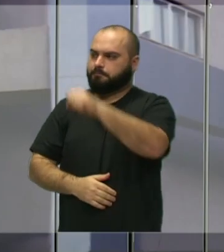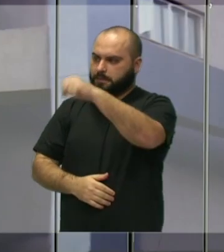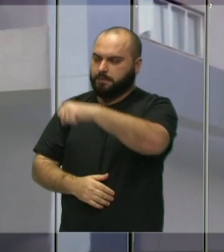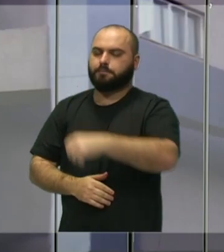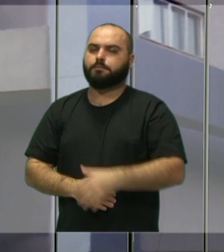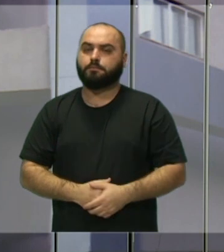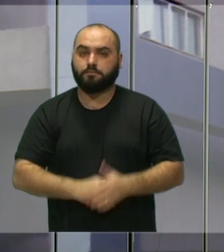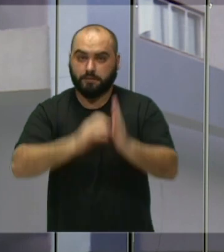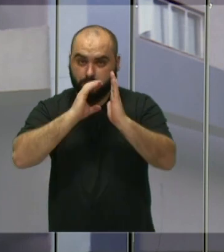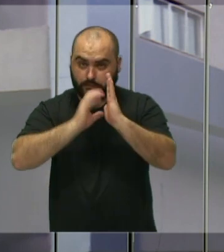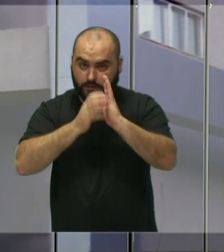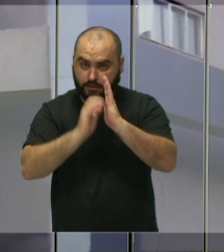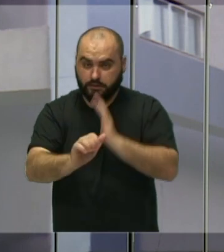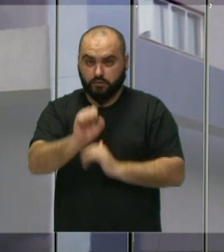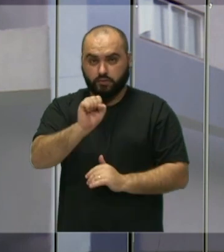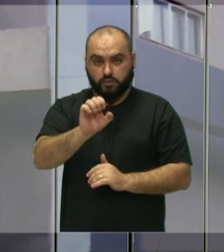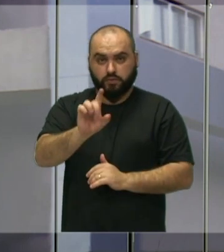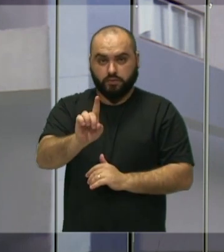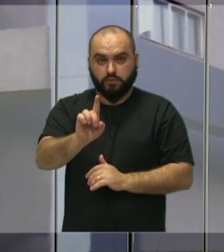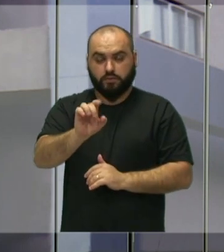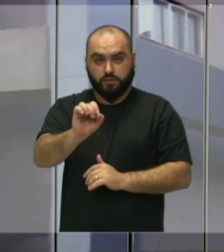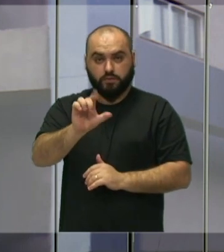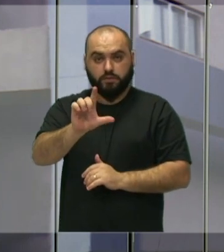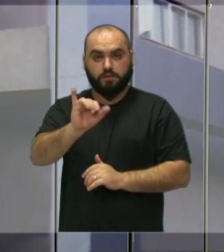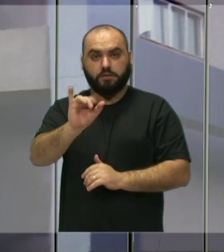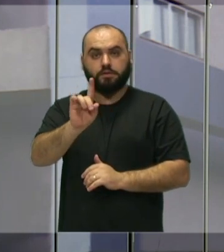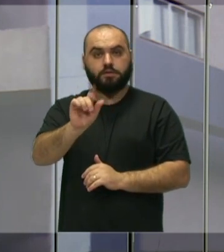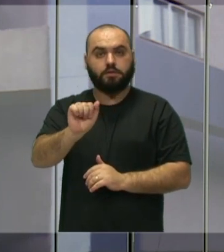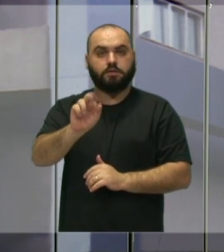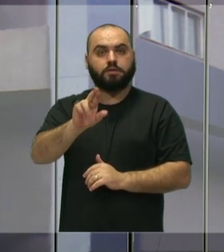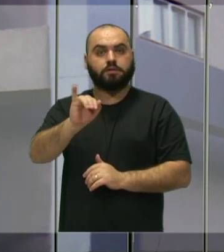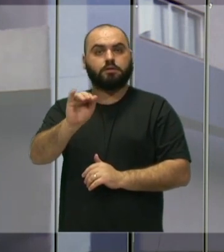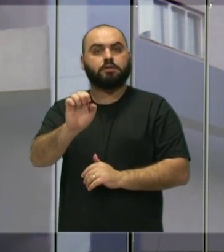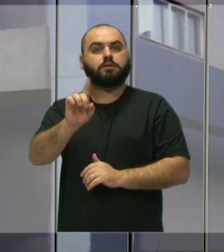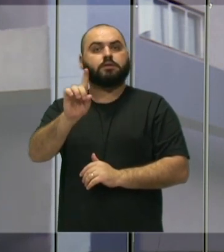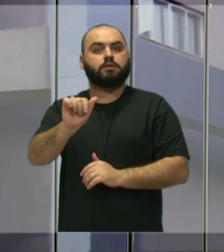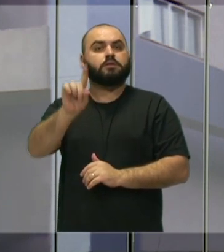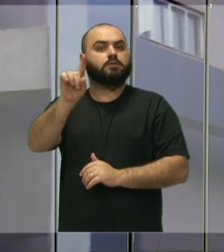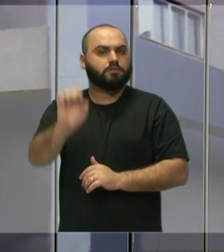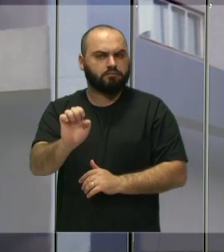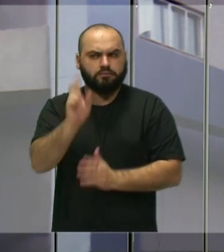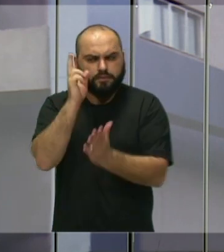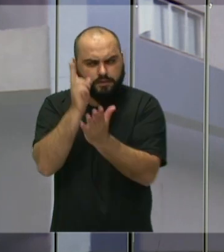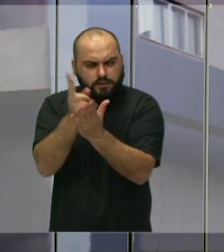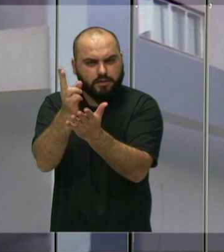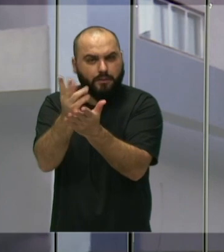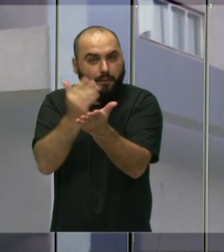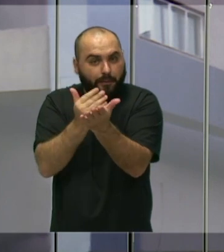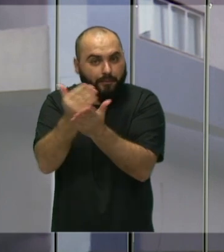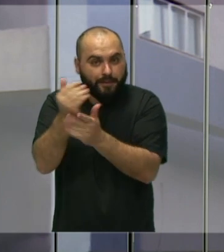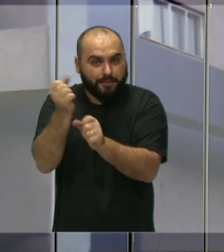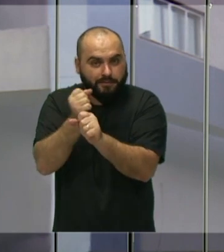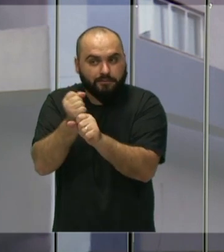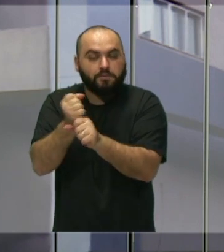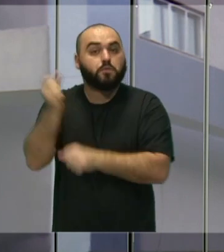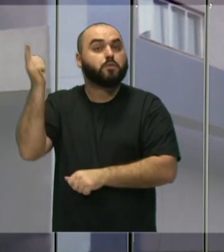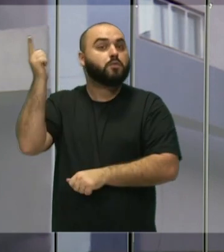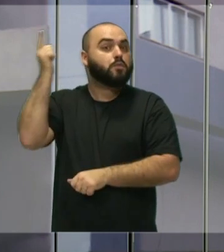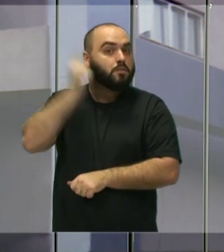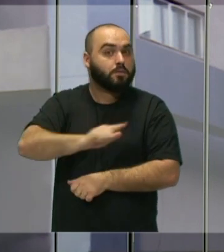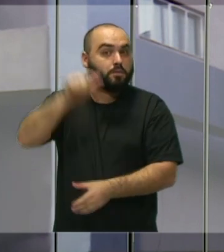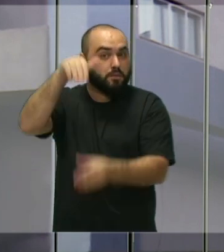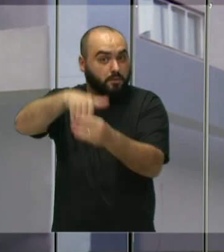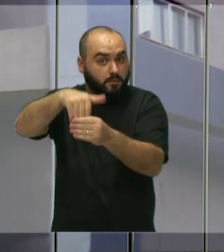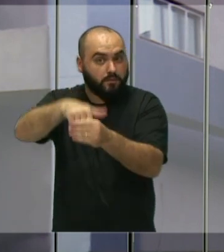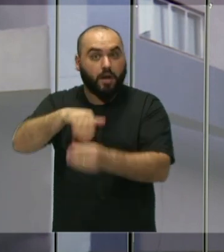Solidariedade, Maurício, é importante explicar à população. Desde o início do ano, quando nós vencemos as eleições, e eu sou